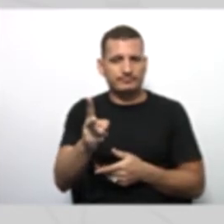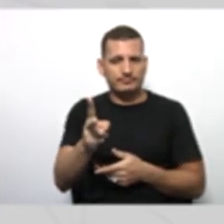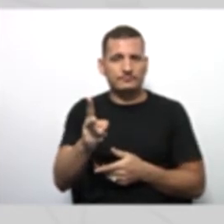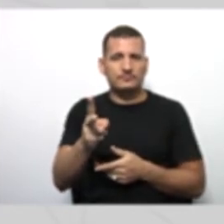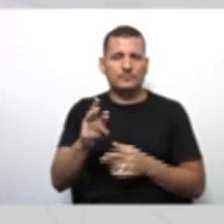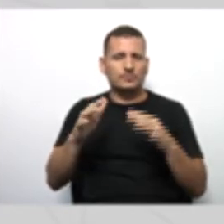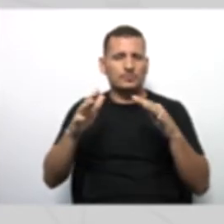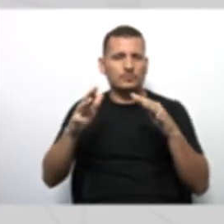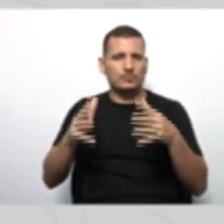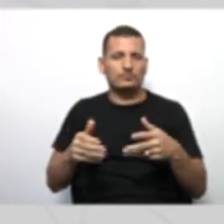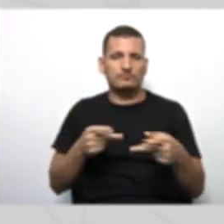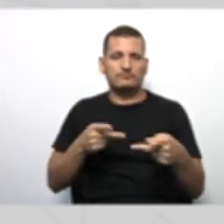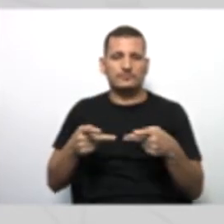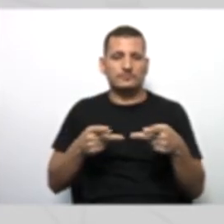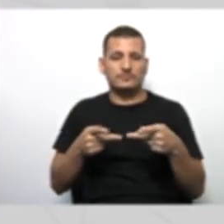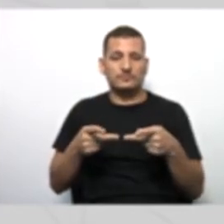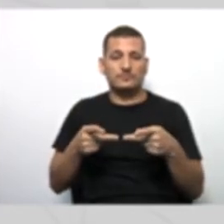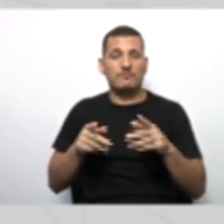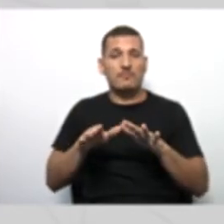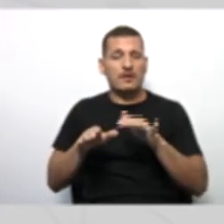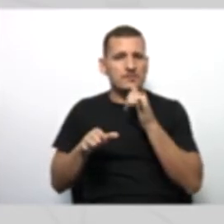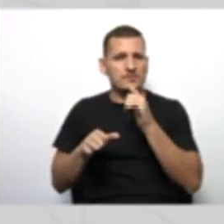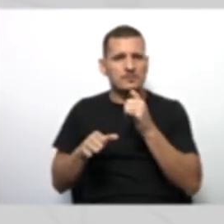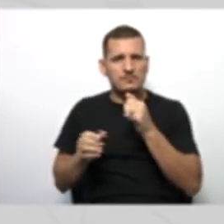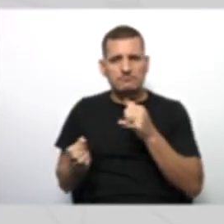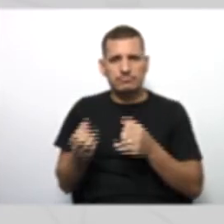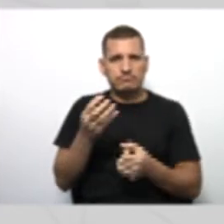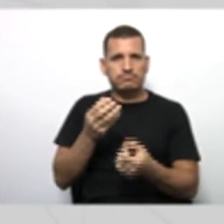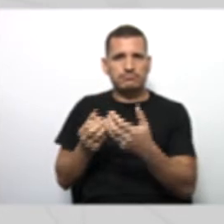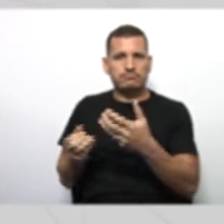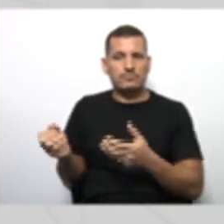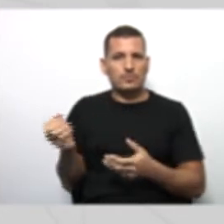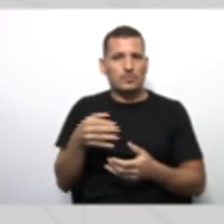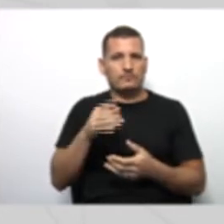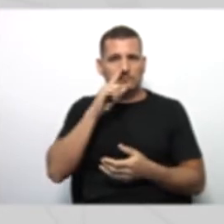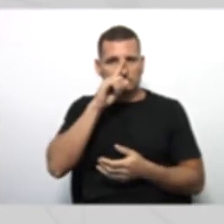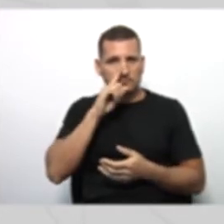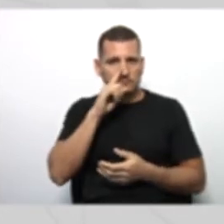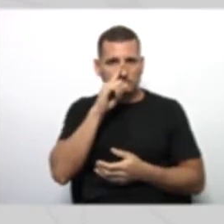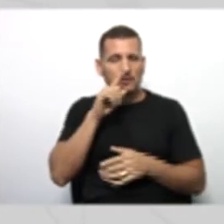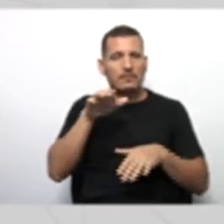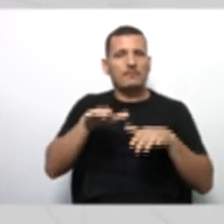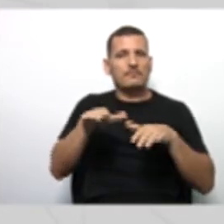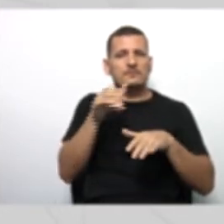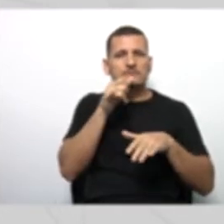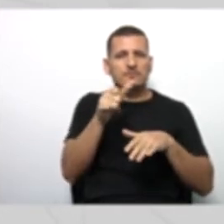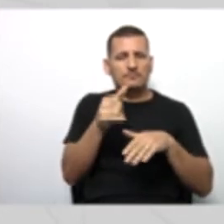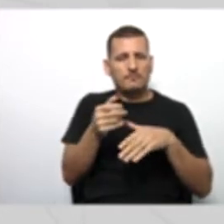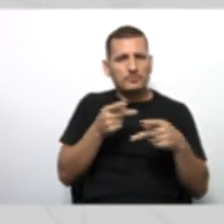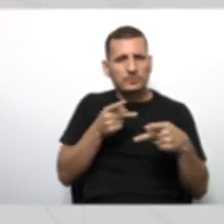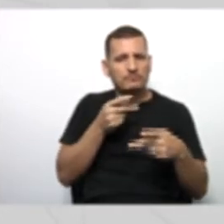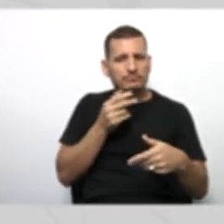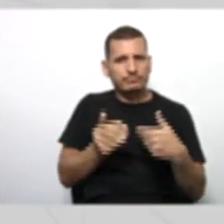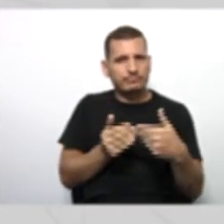riscos, a gente vai partir para a identificação desses riscos, tá? Então, bora ver o que é essa identificação aqui, gente.